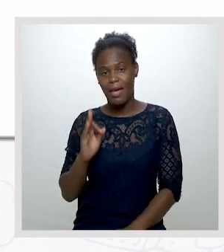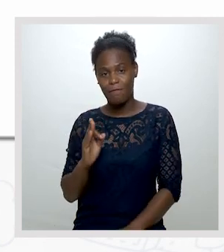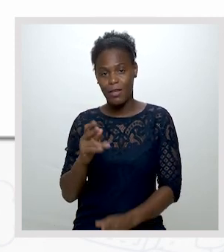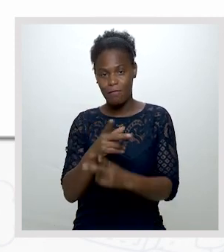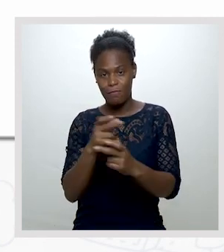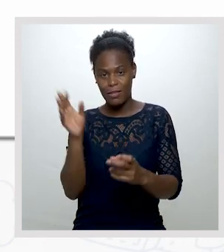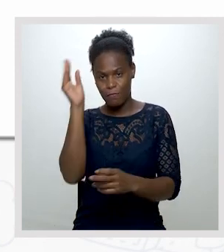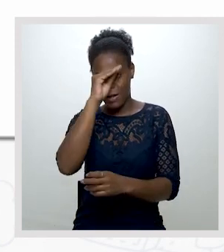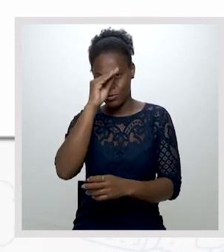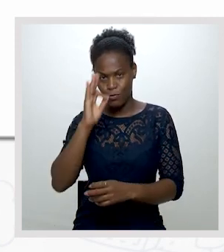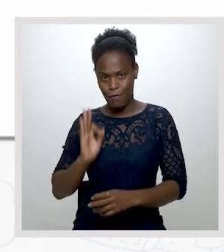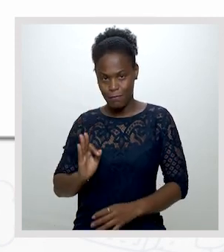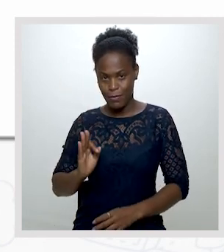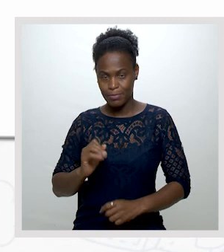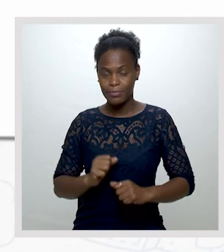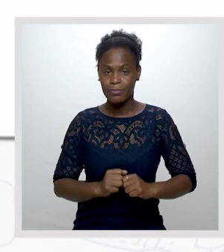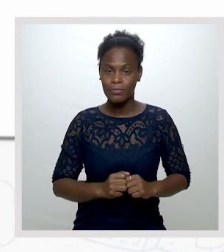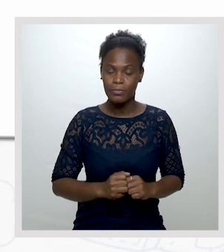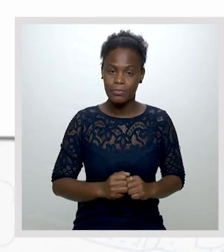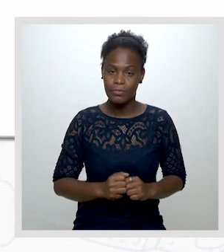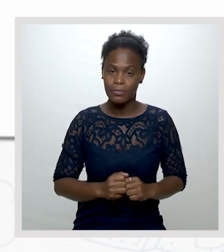F nas falsas.